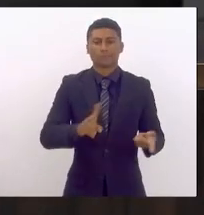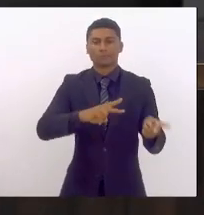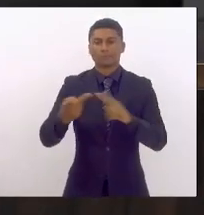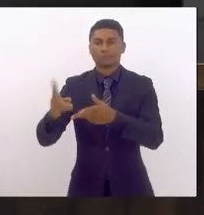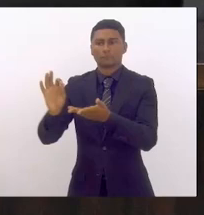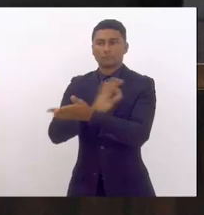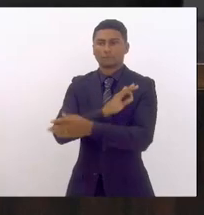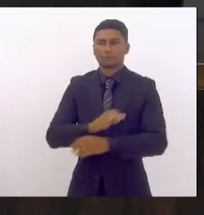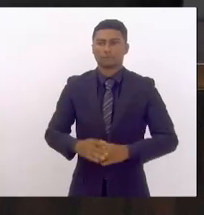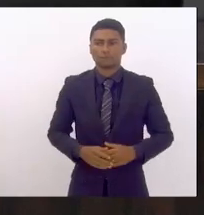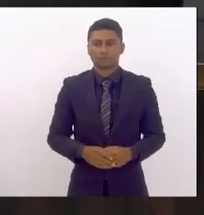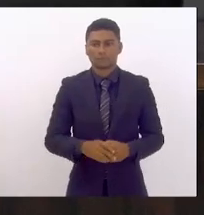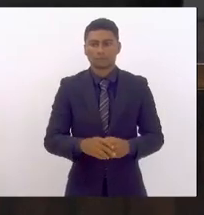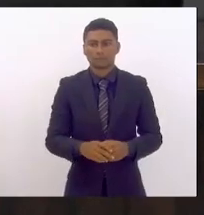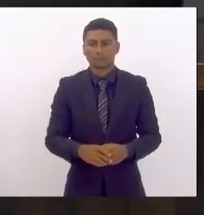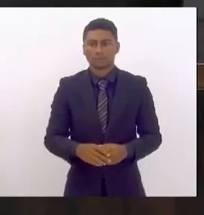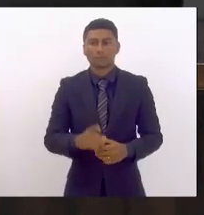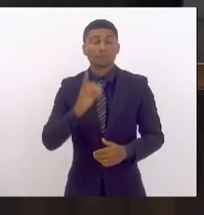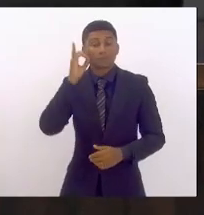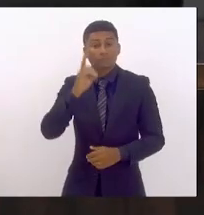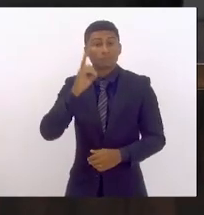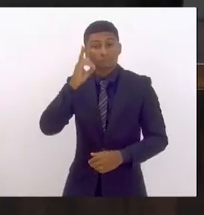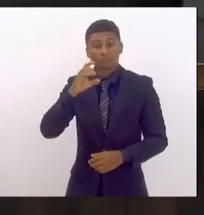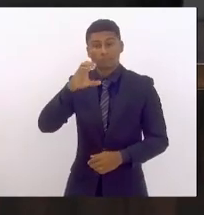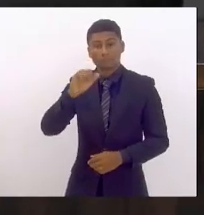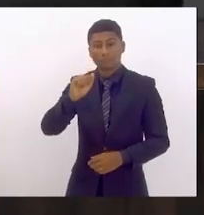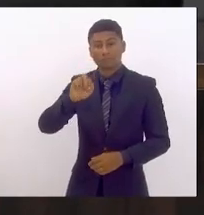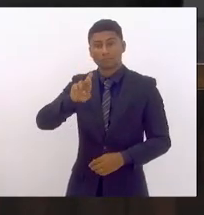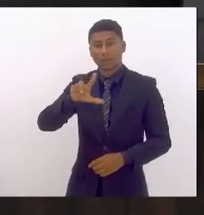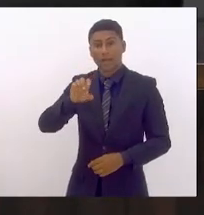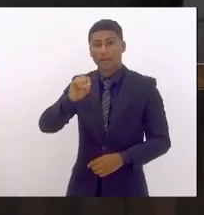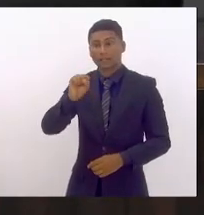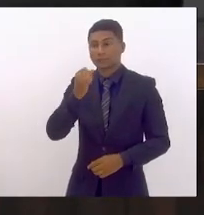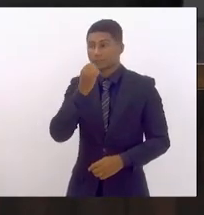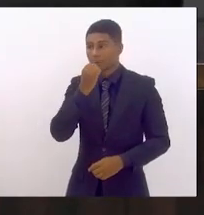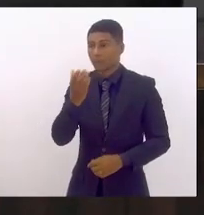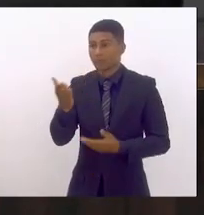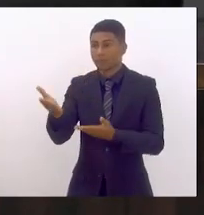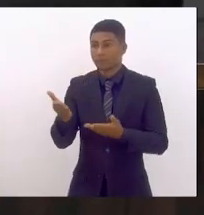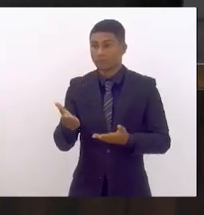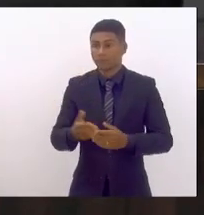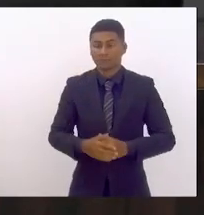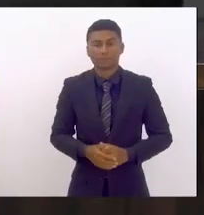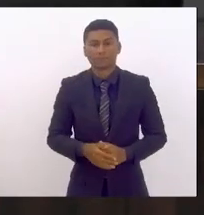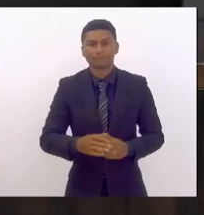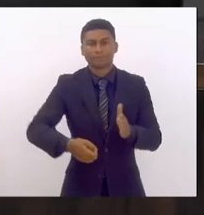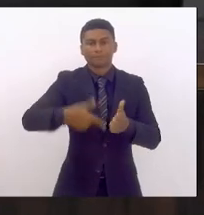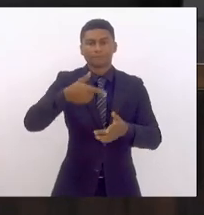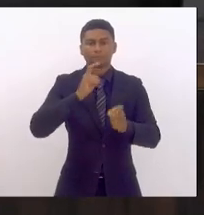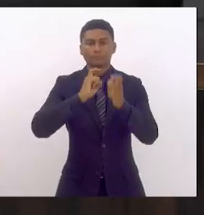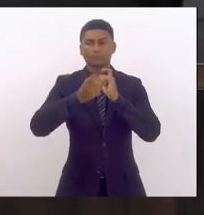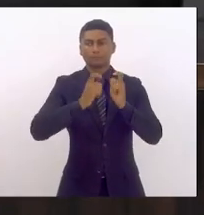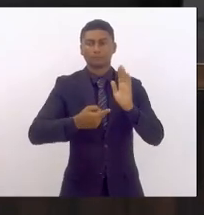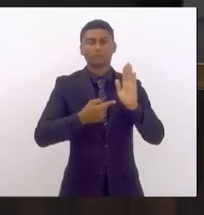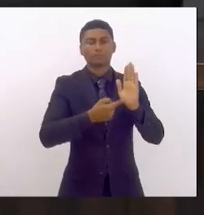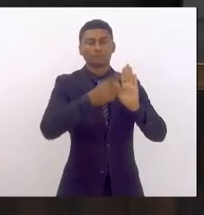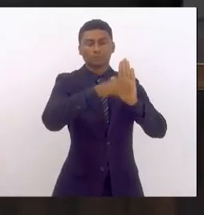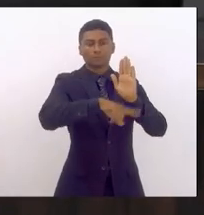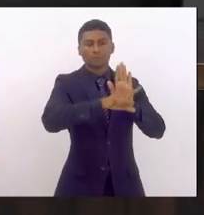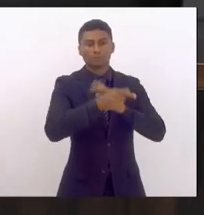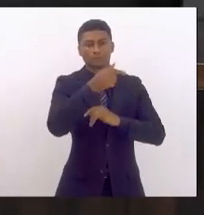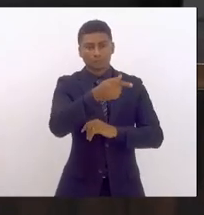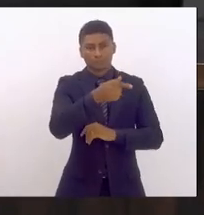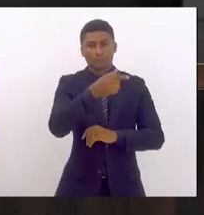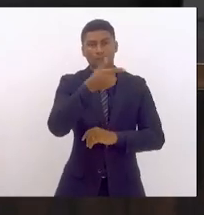autógrafo tá do Carlos Macedo seja bem-vindo boa tarde segunda discussão do vencido projeto de lei